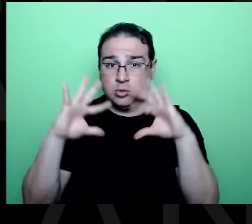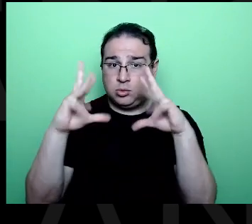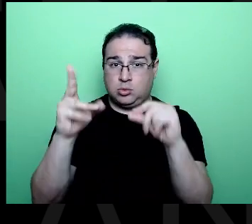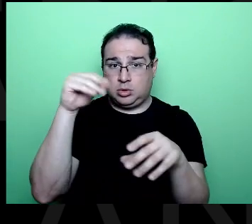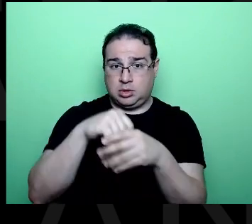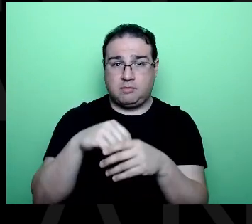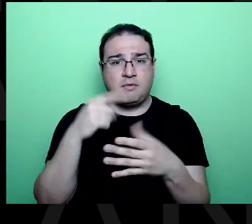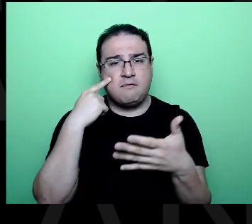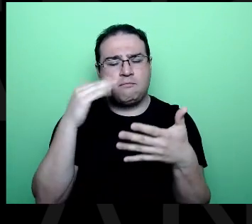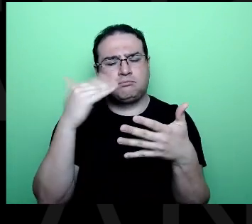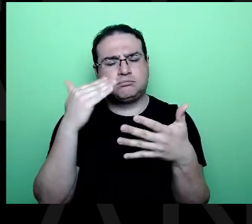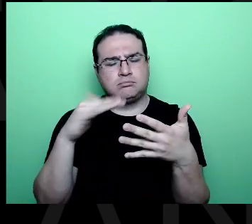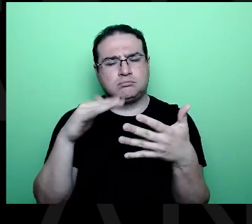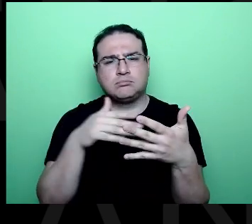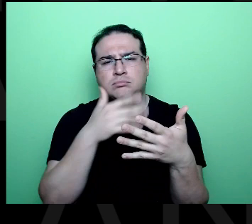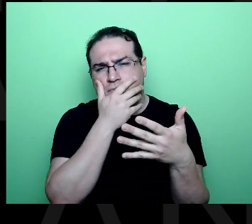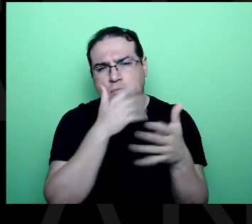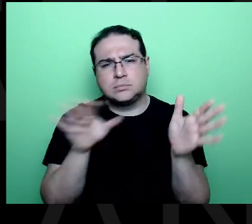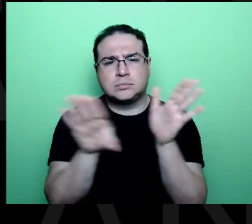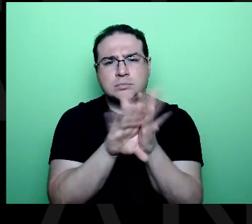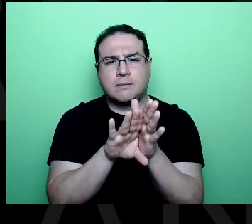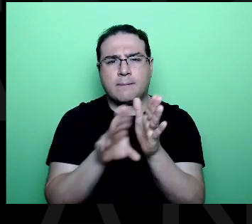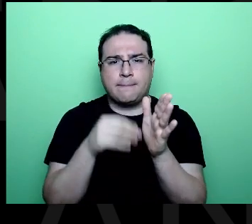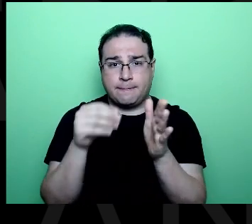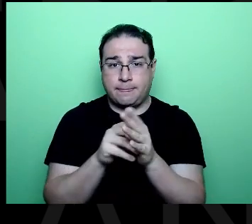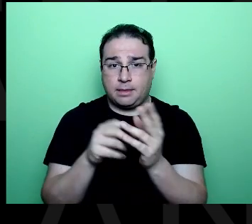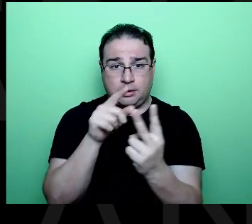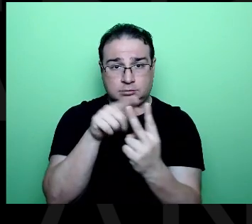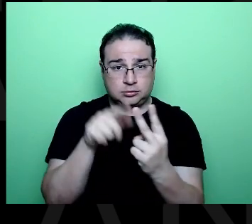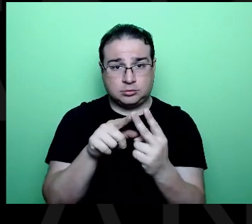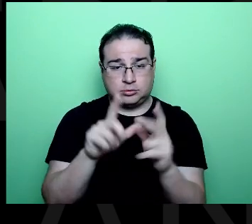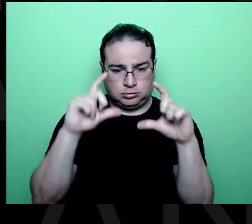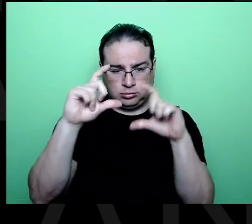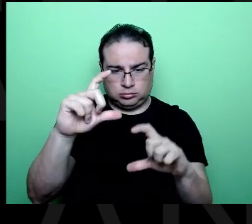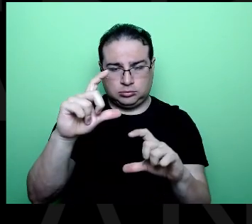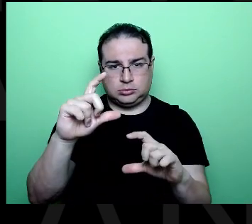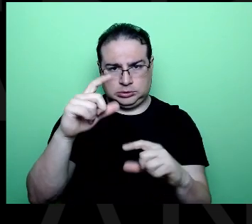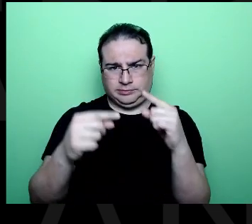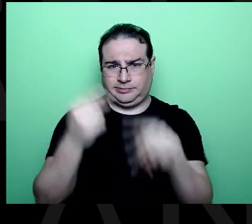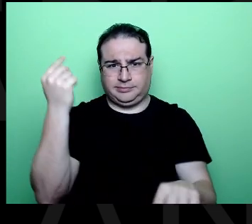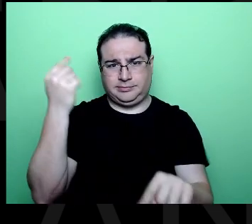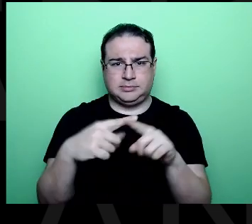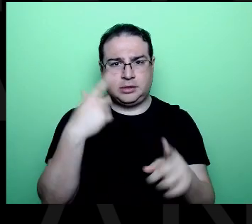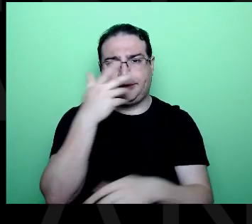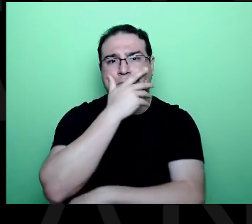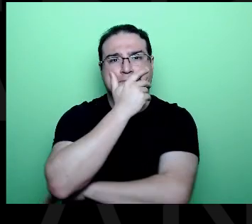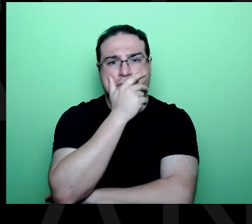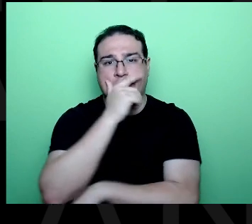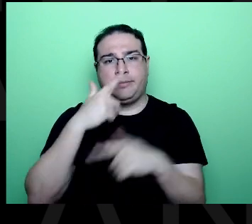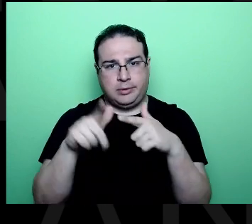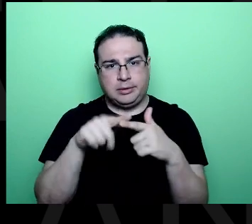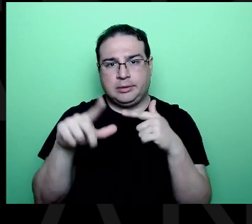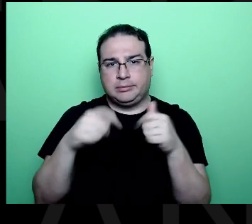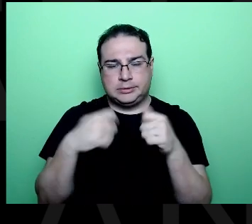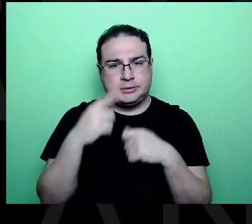lá, você vai chegar em dois parágrafos absolutamente contraditórios e você fala assim, opa, tem um problema aqui